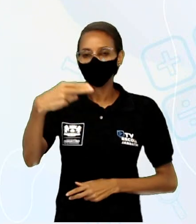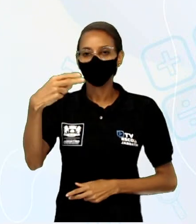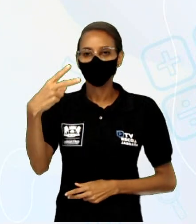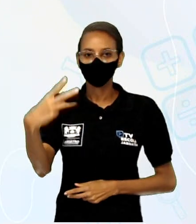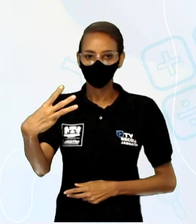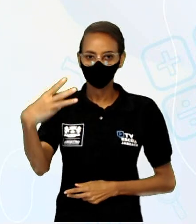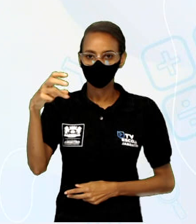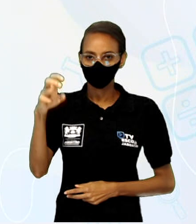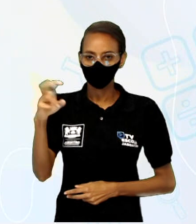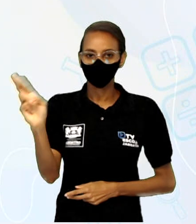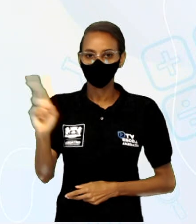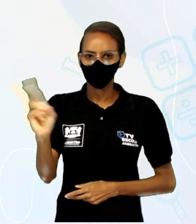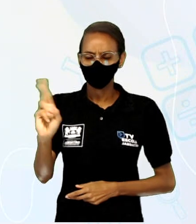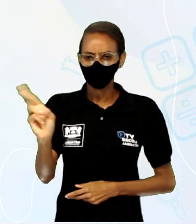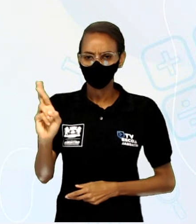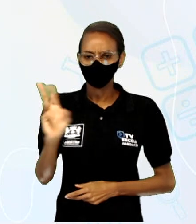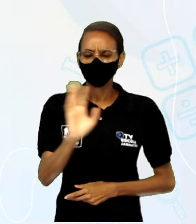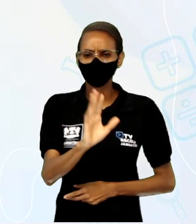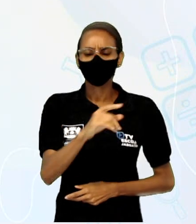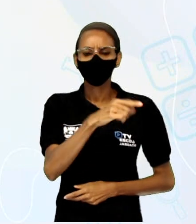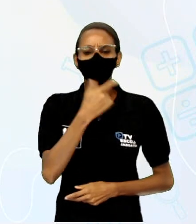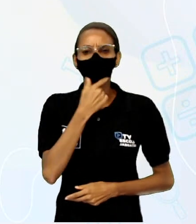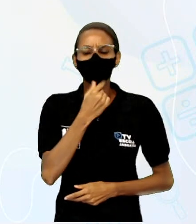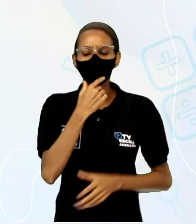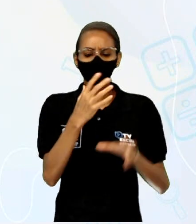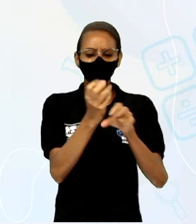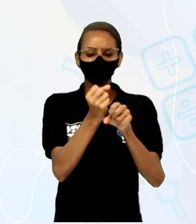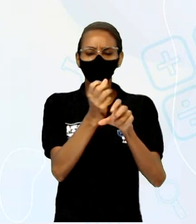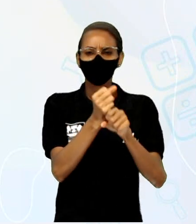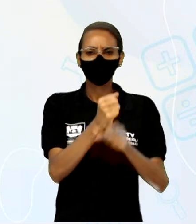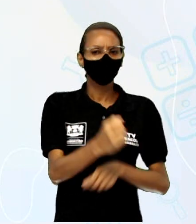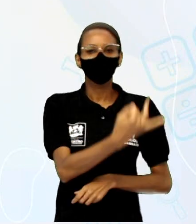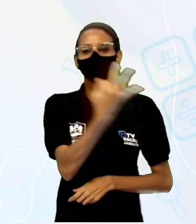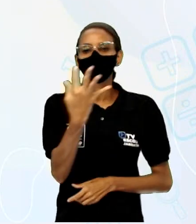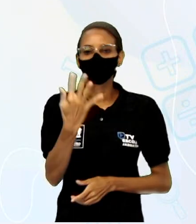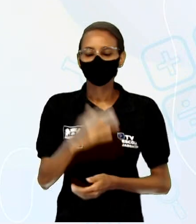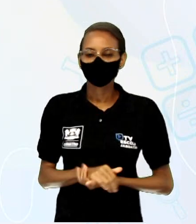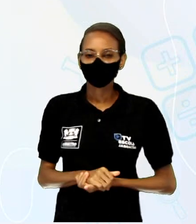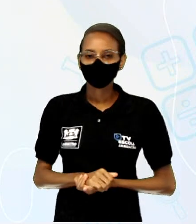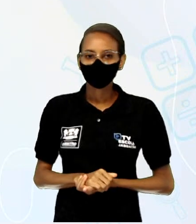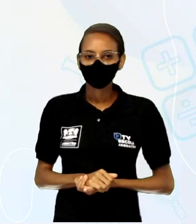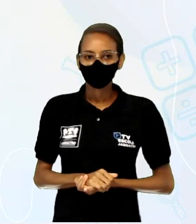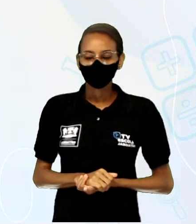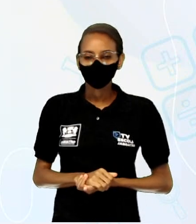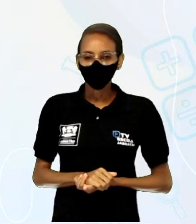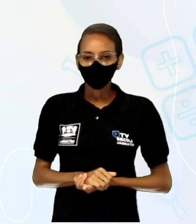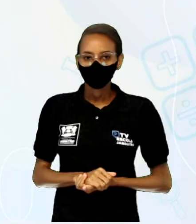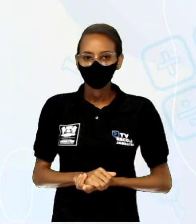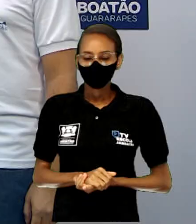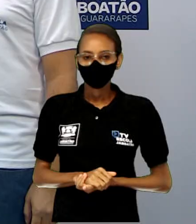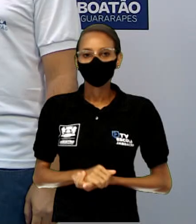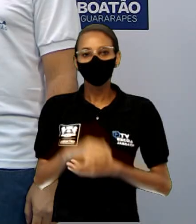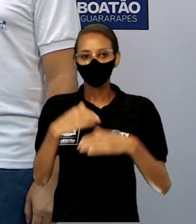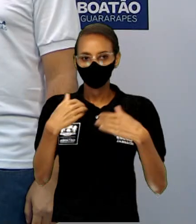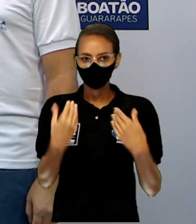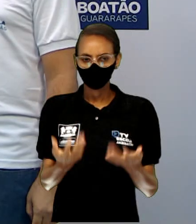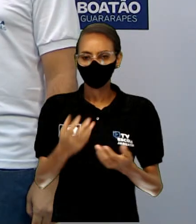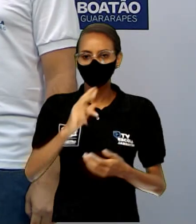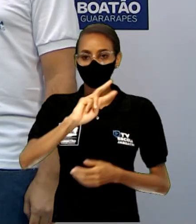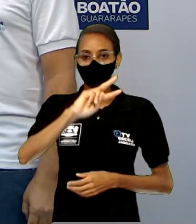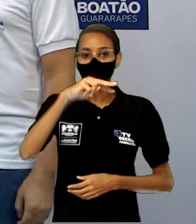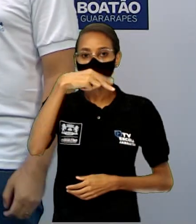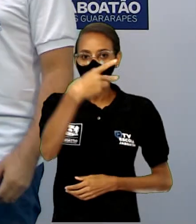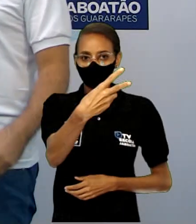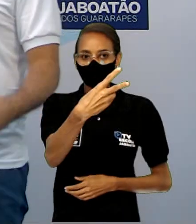mais ou menos raiz quadrada, o valor de B é menos 1 elevado a 2, menos 4 vezes o valor de